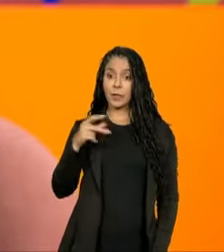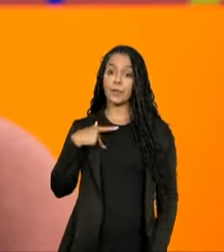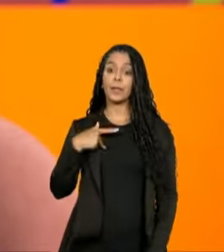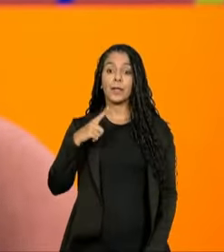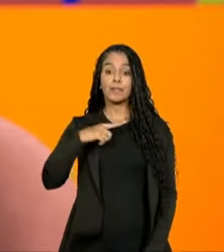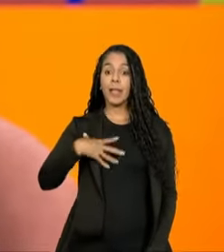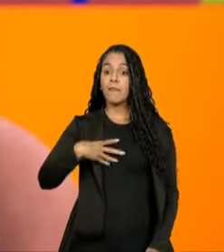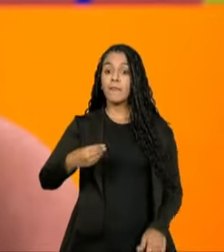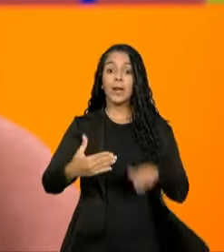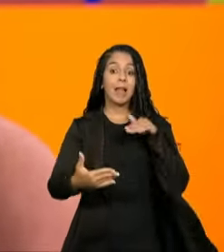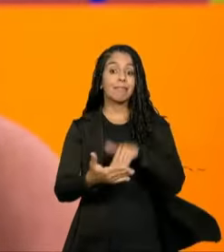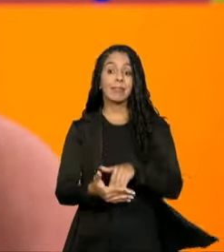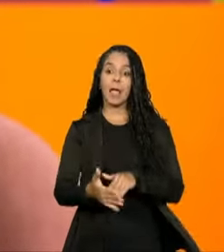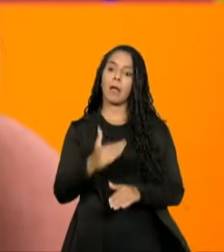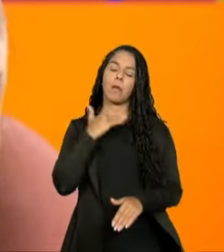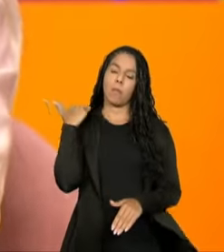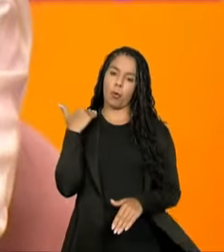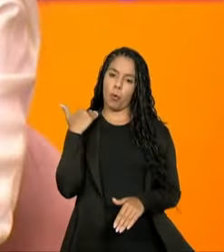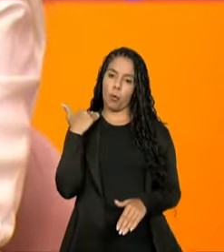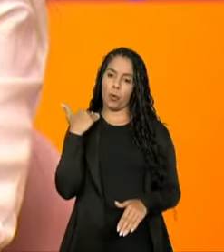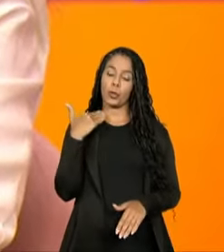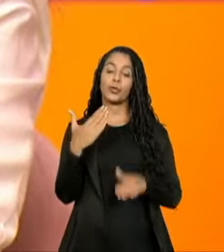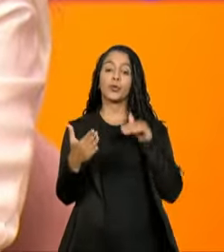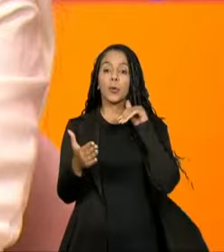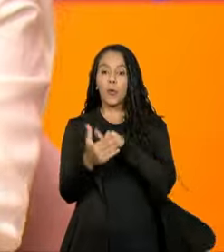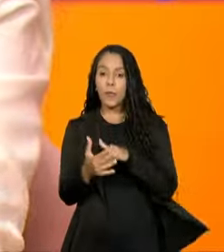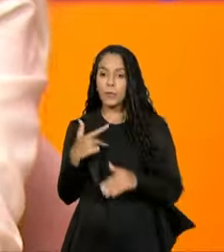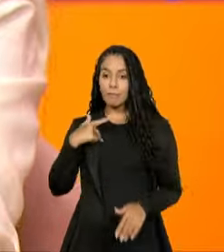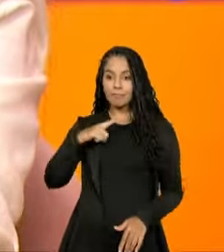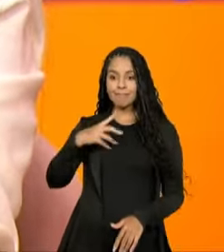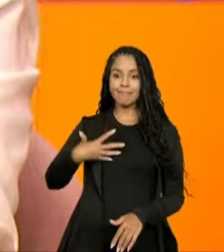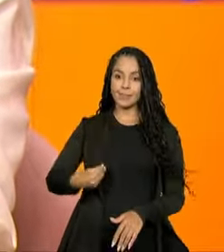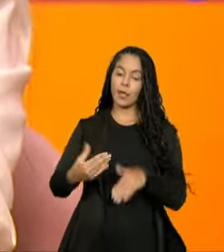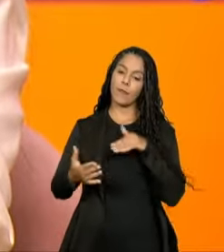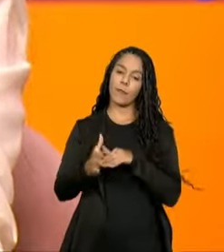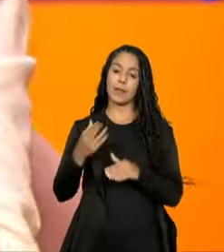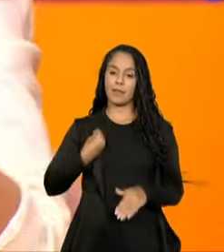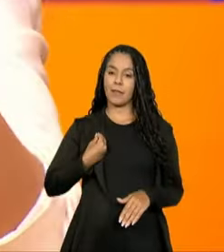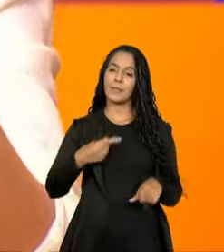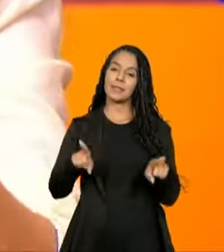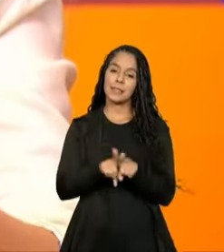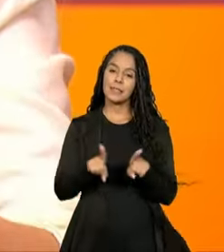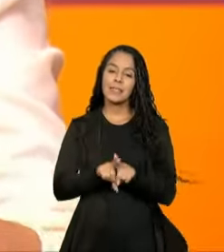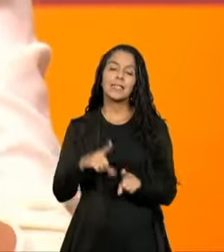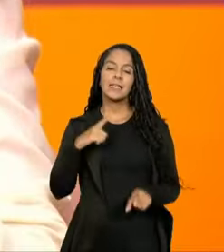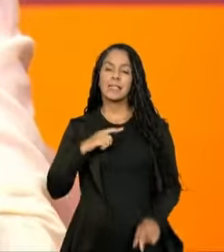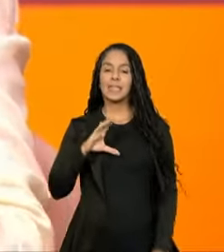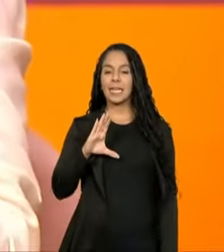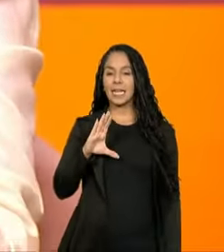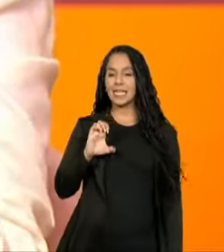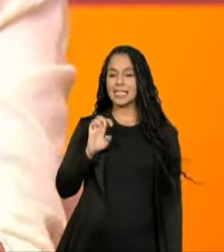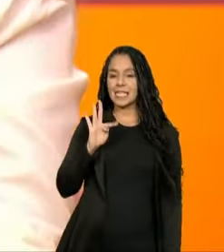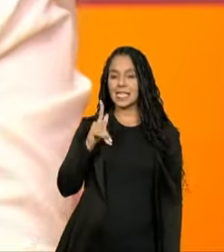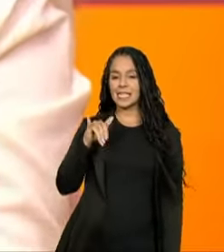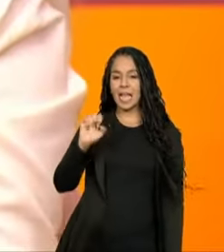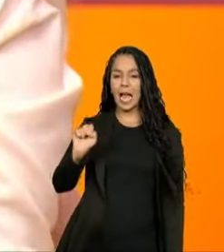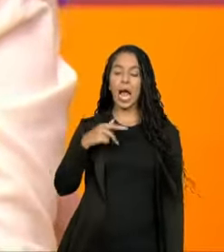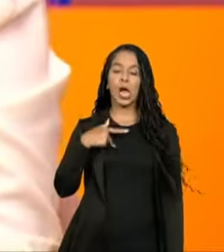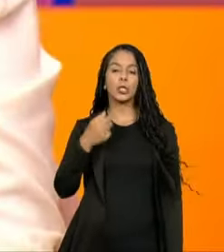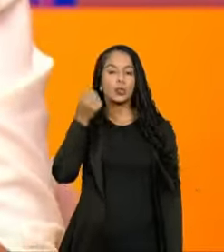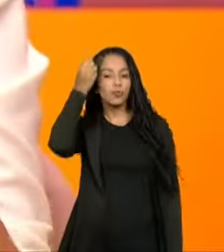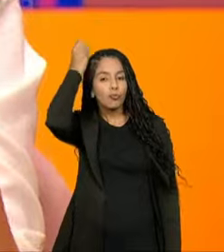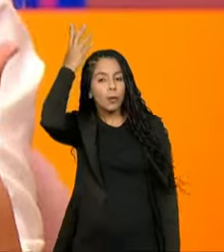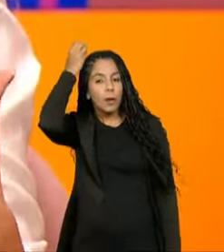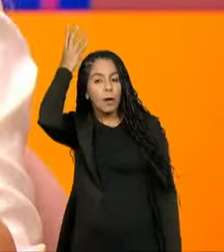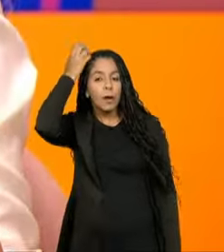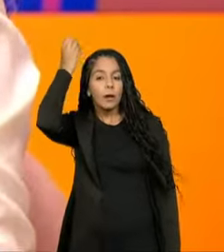reprodutibilidade, na verdade, se traduz em fim vital também, né? Então, a gente tem ali alguns cetáceos, belugas, orcas, e aí